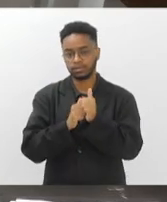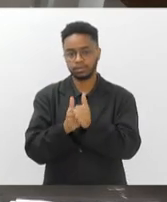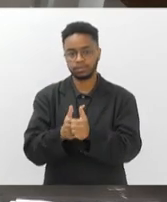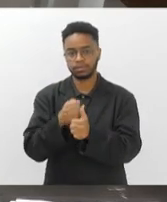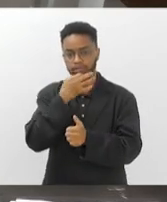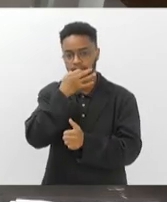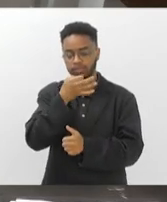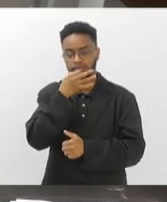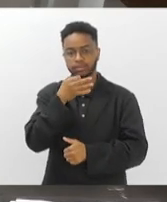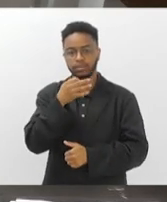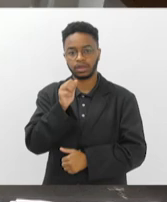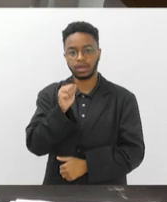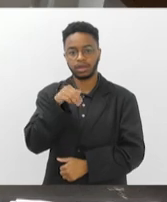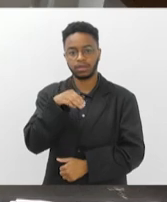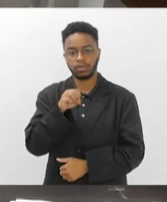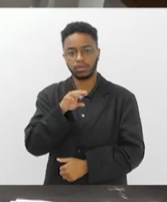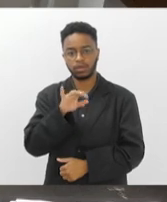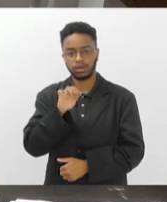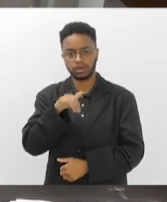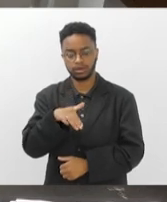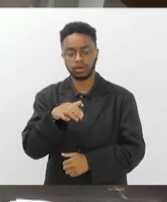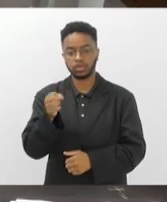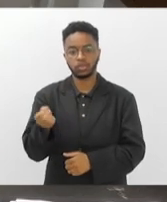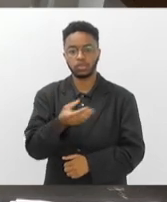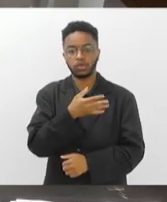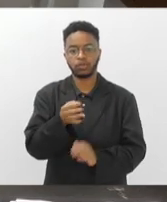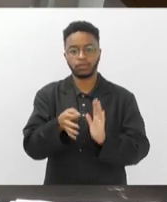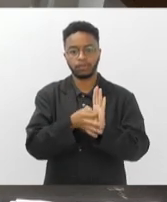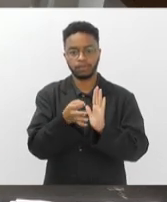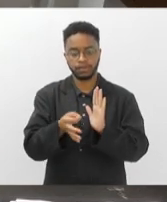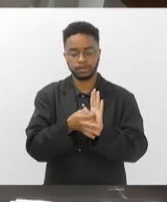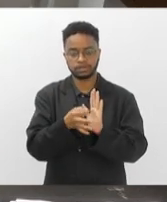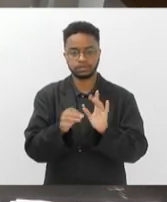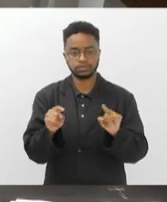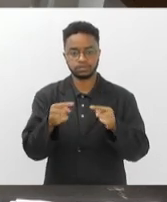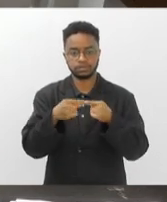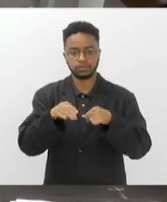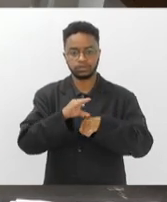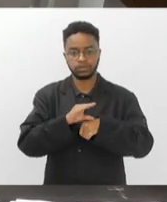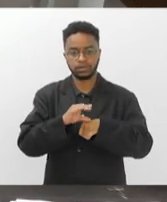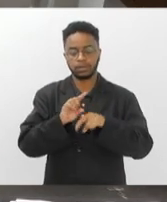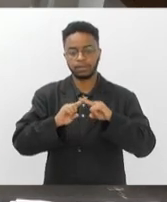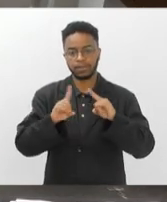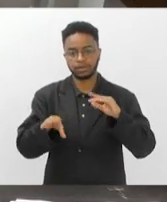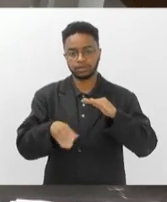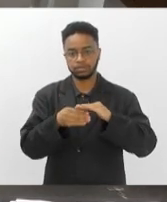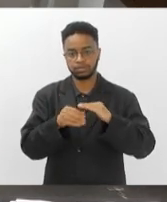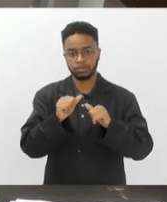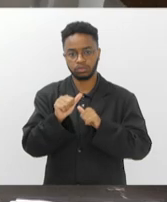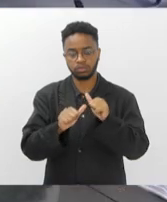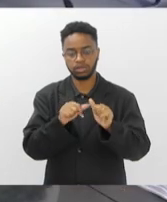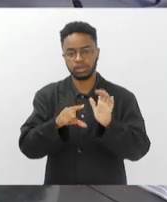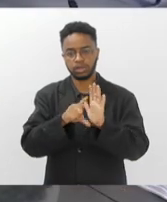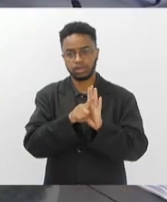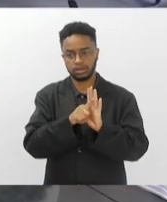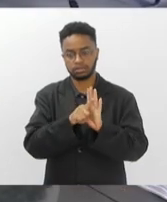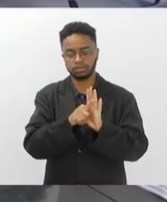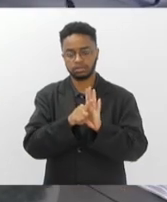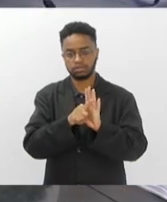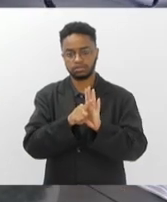parecer pela constitucionalidade com emendas. Novo parecer pela constitucionalidade com emendas. Alterando a lei. Então.